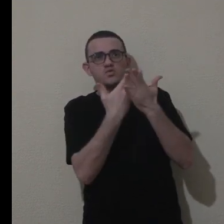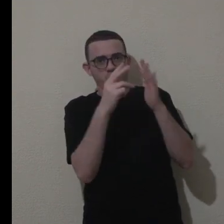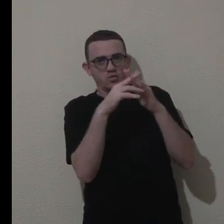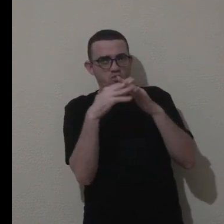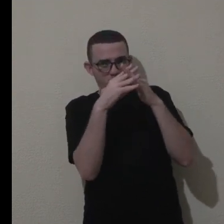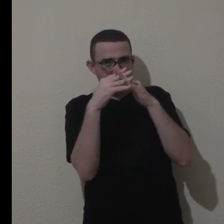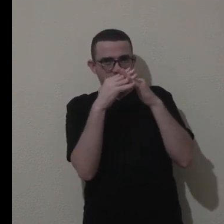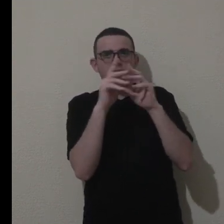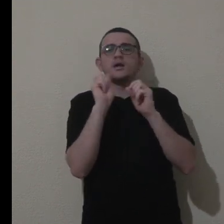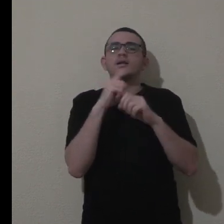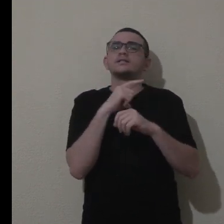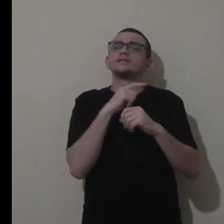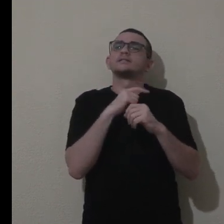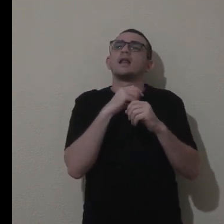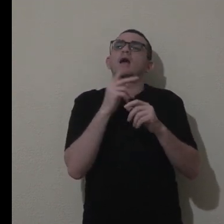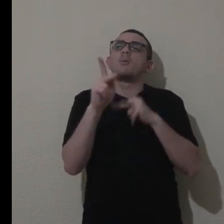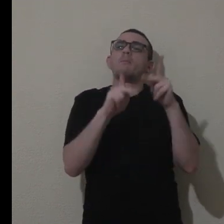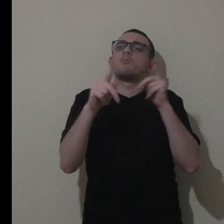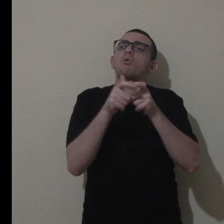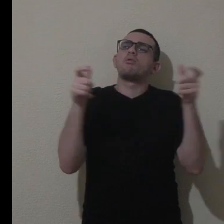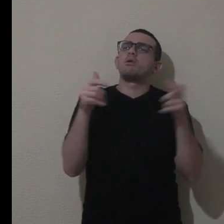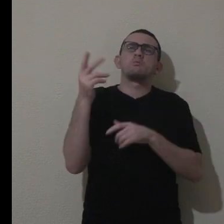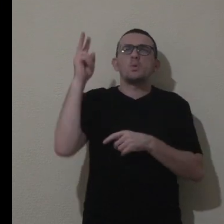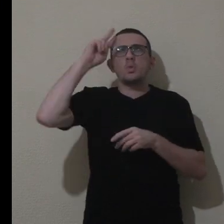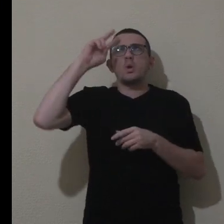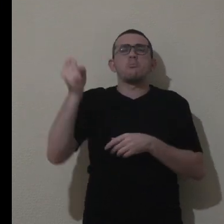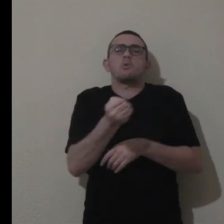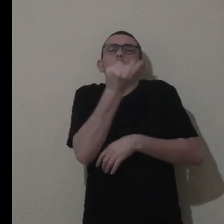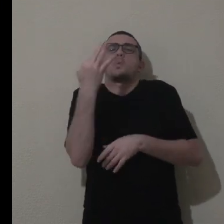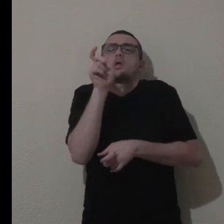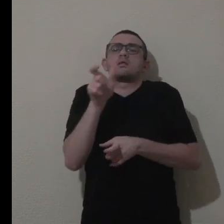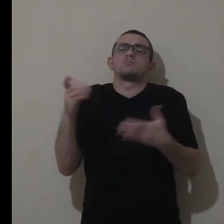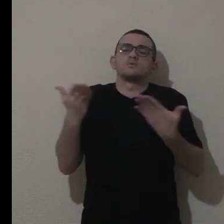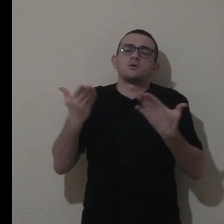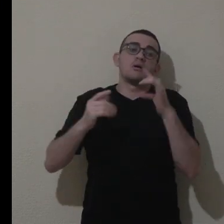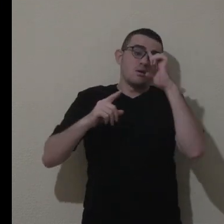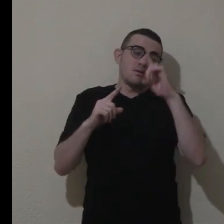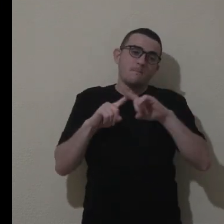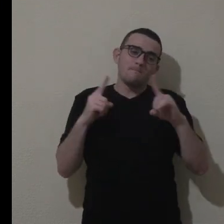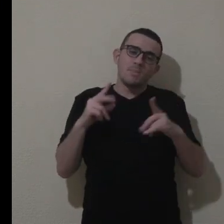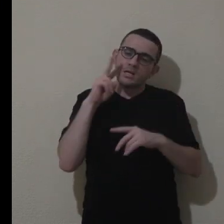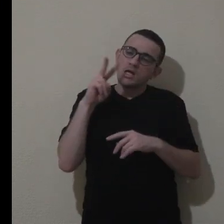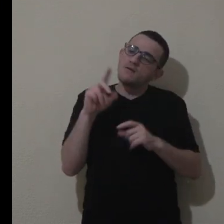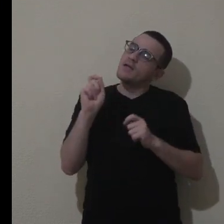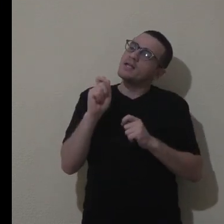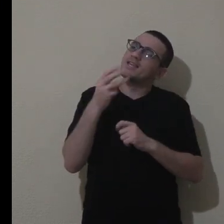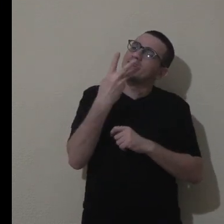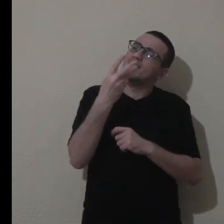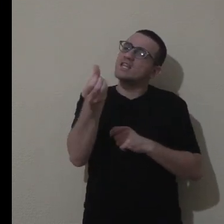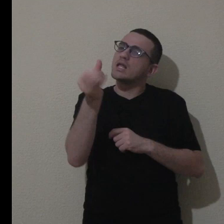dos Estados Unidos, com uma população grande, eu não me lembro qual que é o número específico, mas eles vão ver que, olha, aqui,